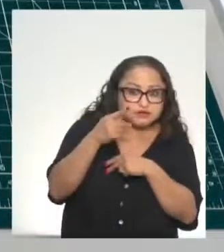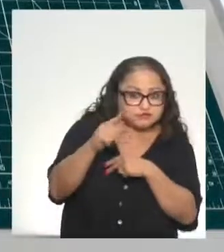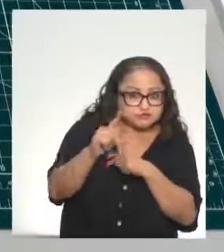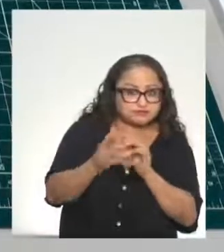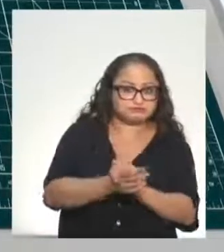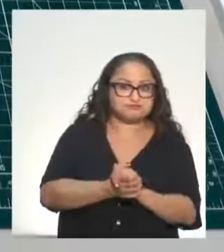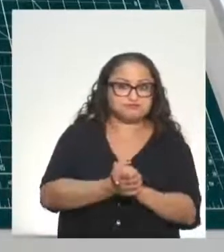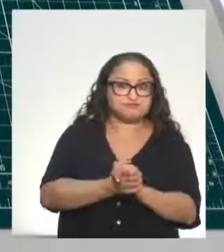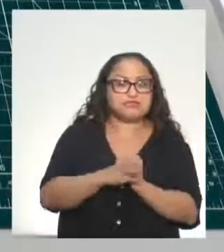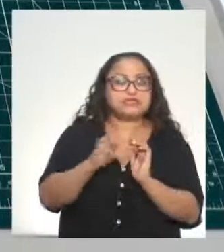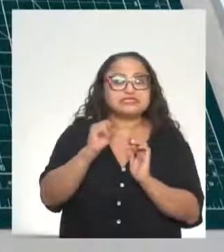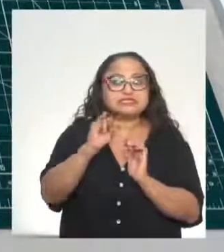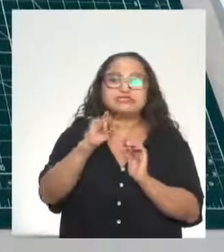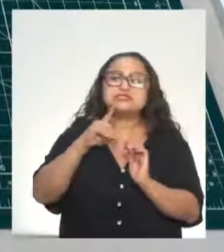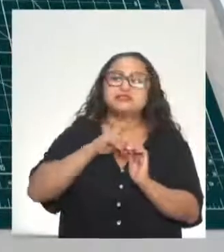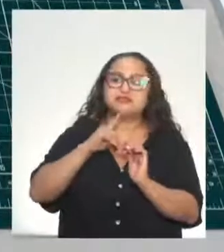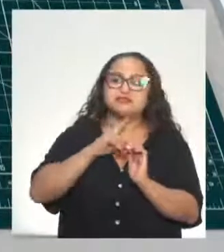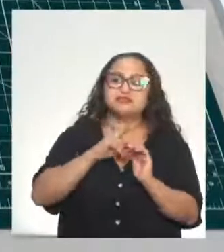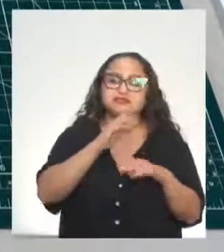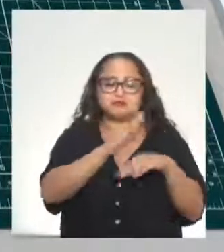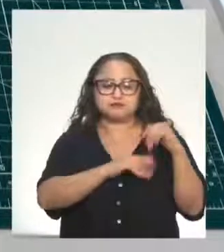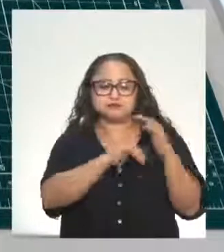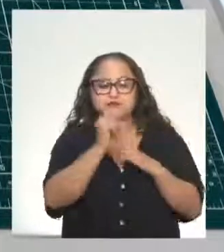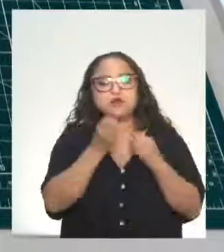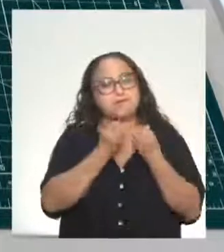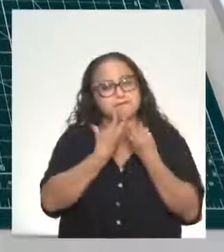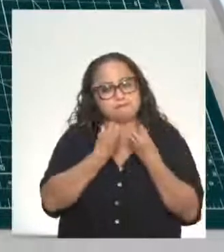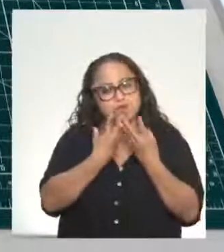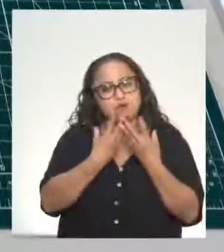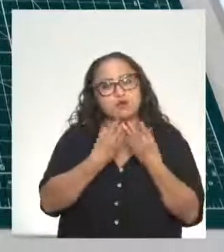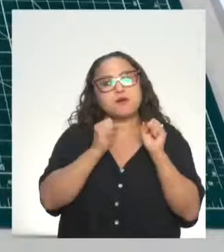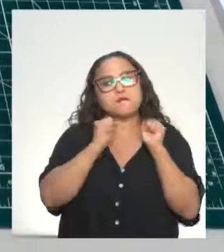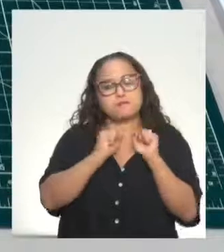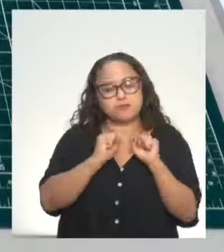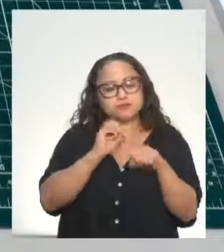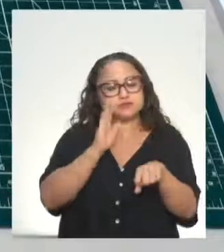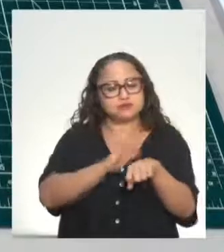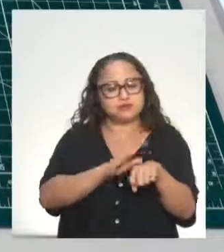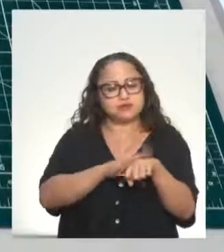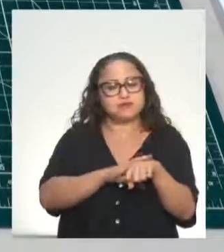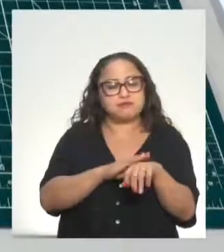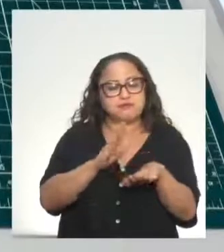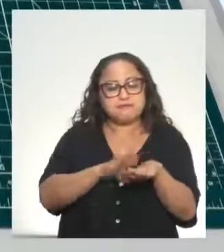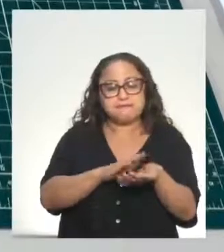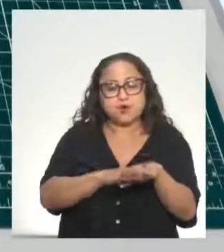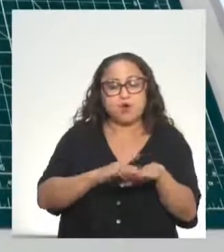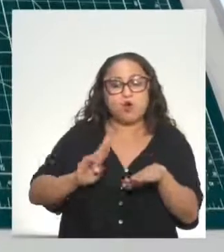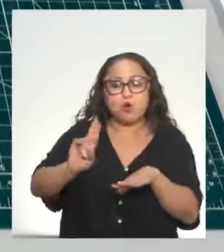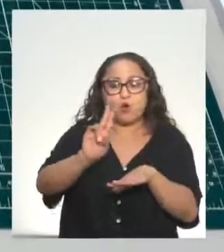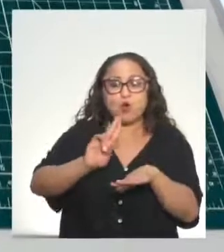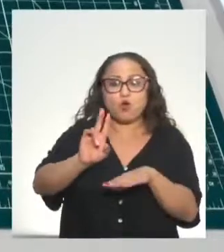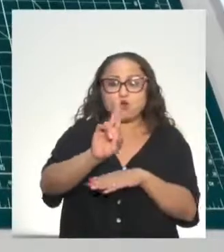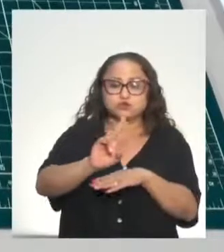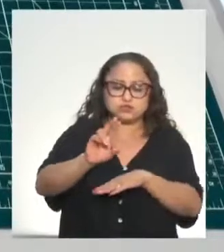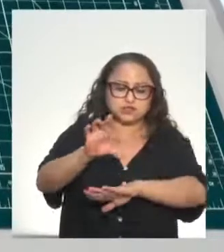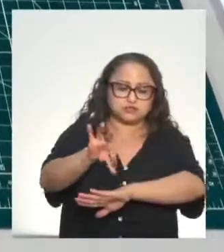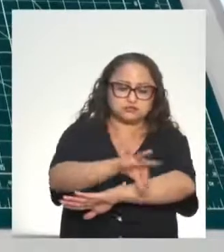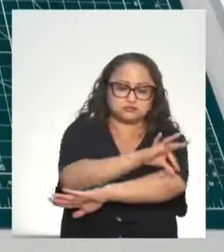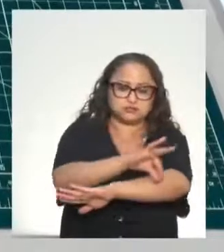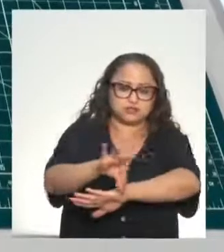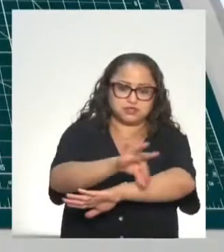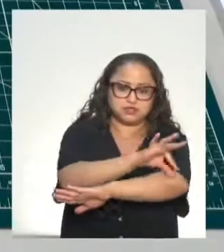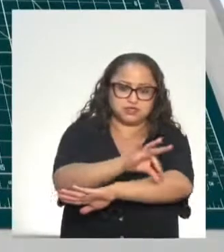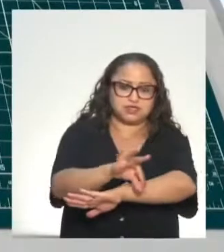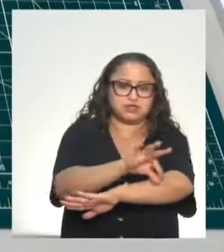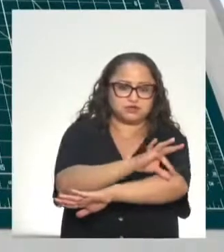Se ele tiver a habilidade, se ele tiver uma boa coordenação, pode fazer na mão mesmo, ou pode utilizar uma régua para poder auxiliar e